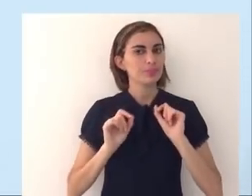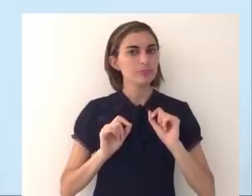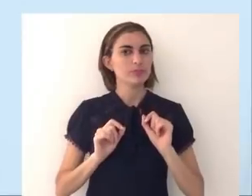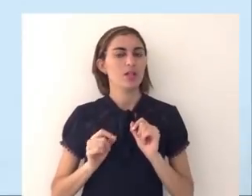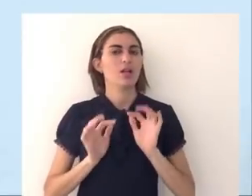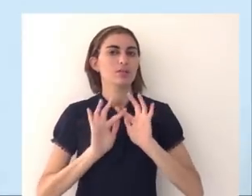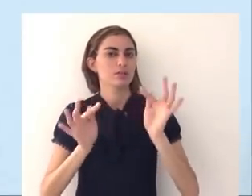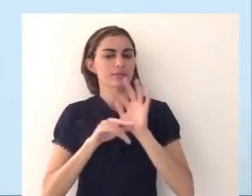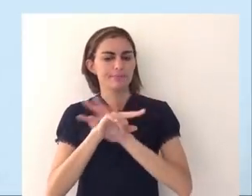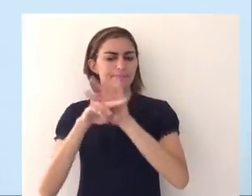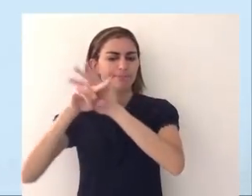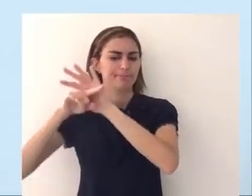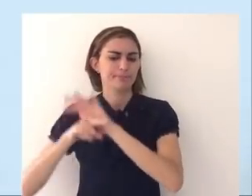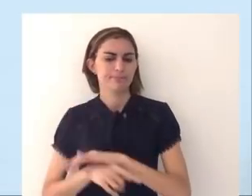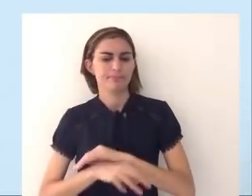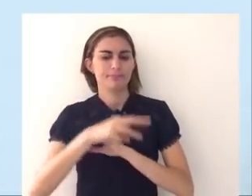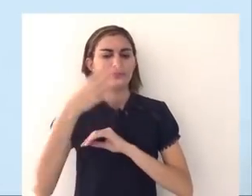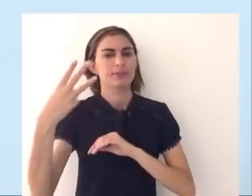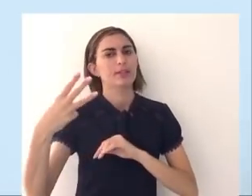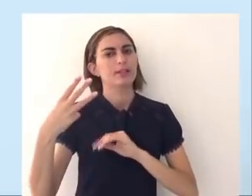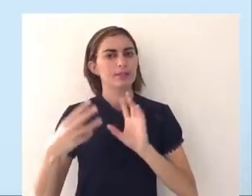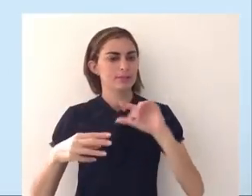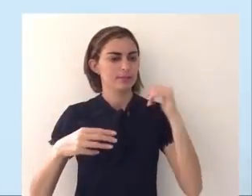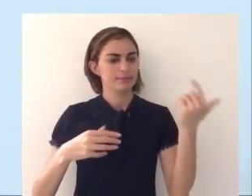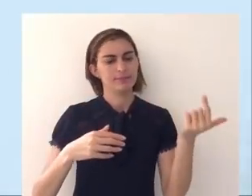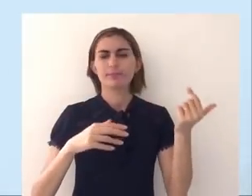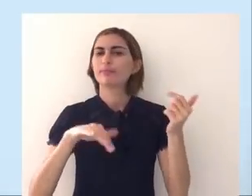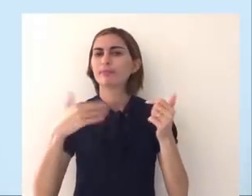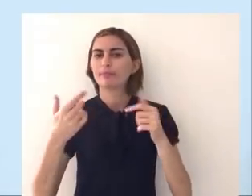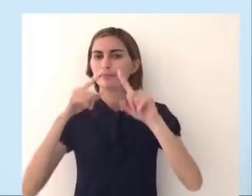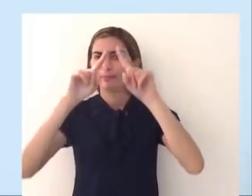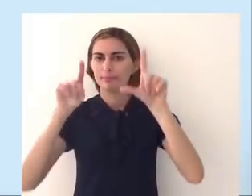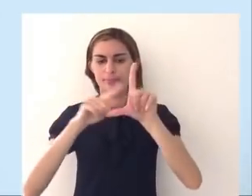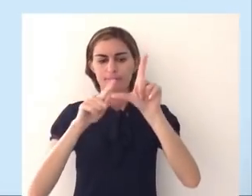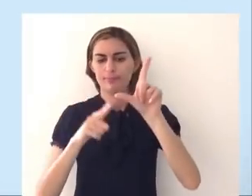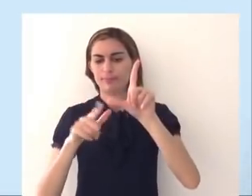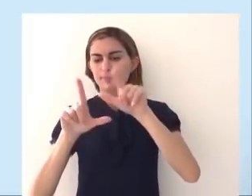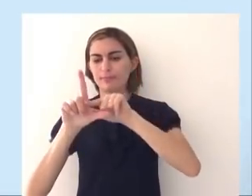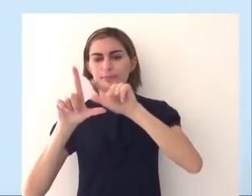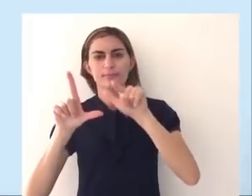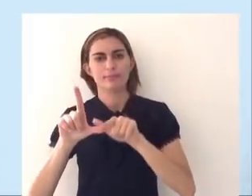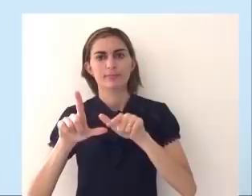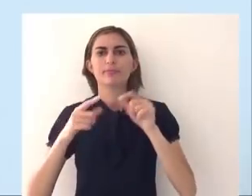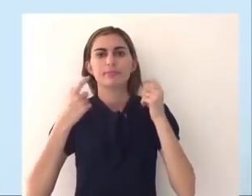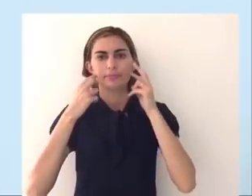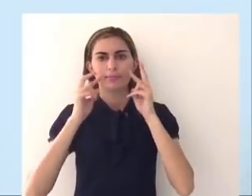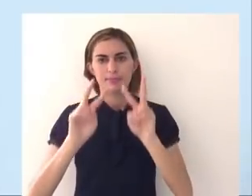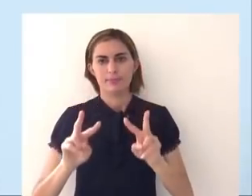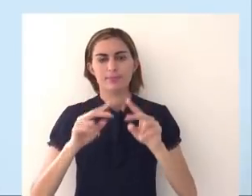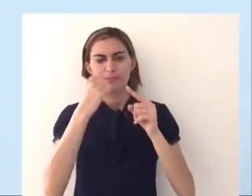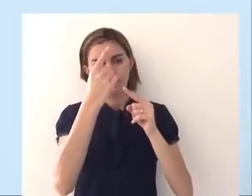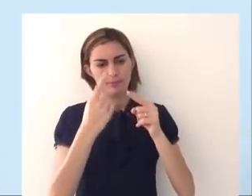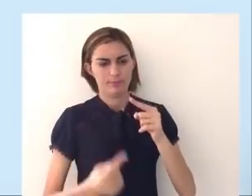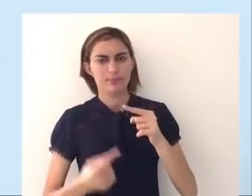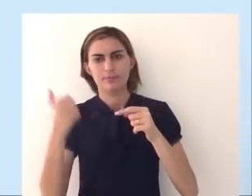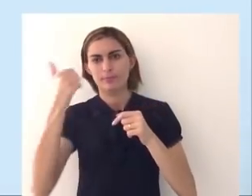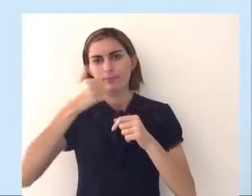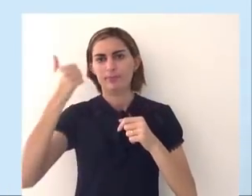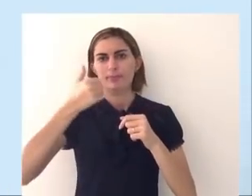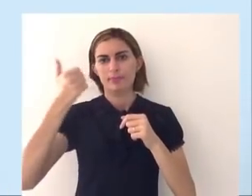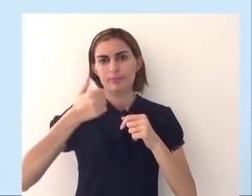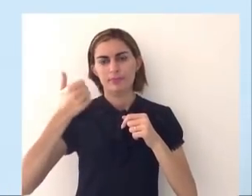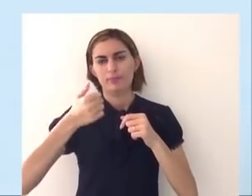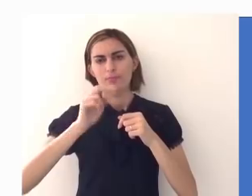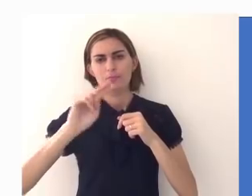gente não precisa ficar analisando 3 lados e os 3 ângulos ao mesmo tempo. A gente vai ver os casos um a um. O primeiro